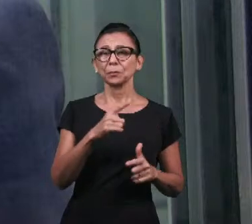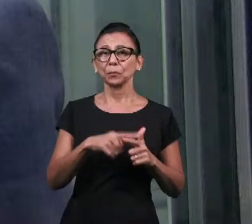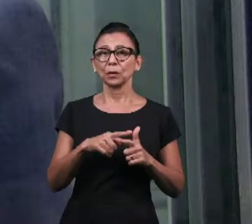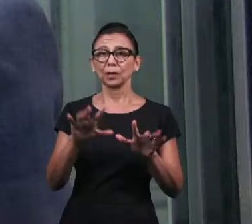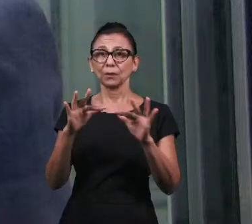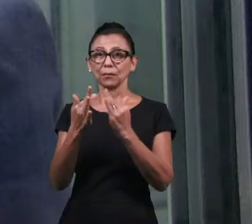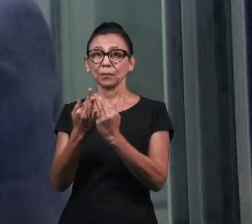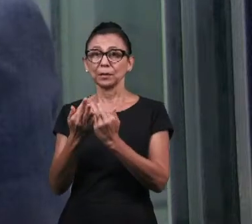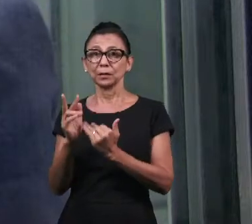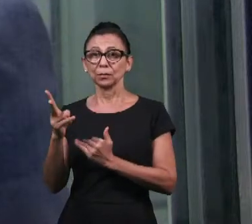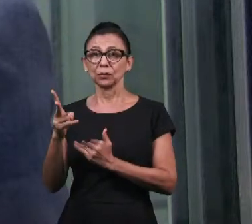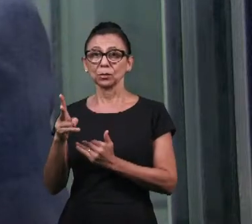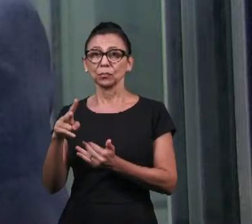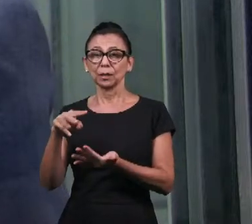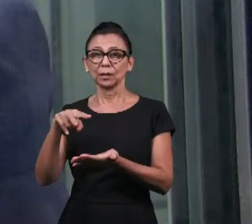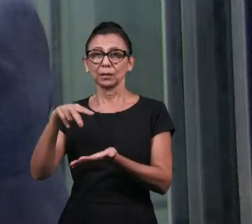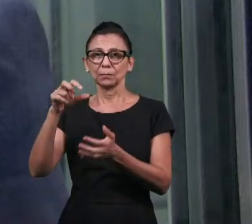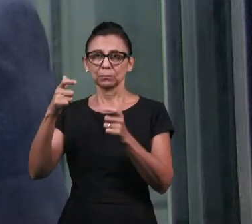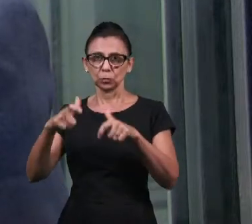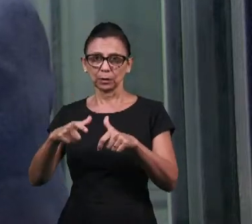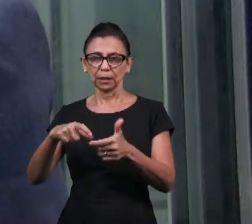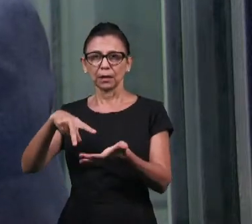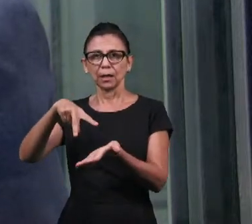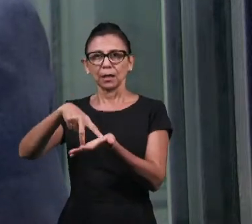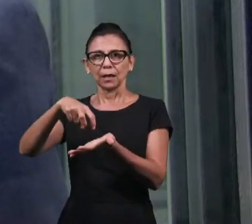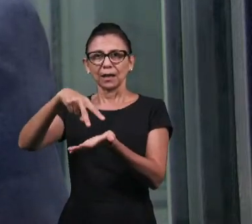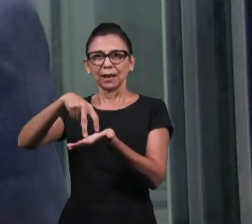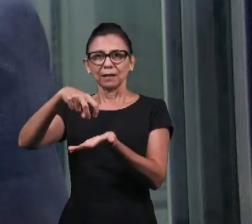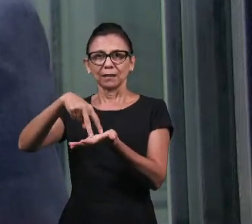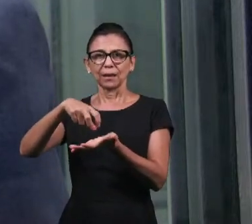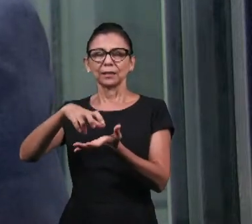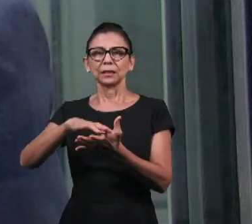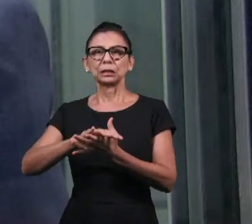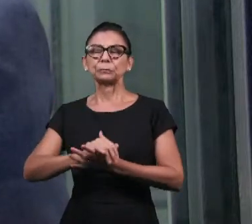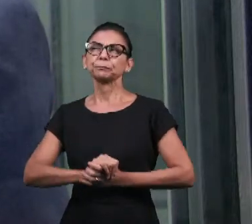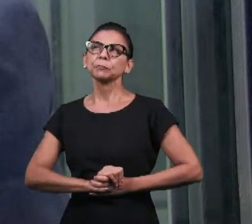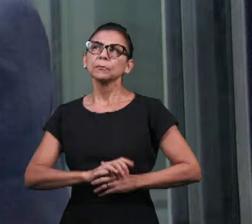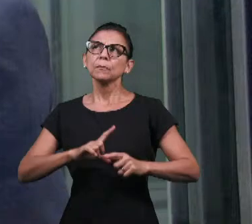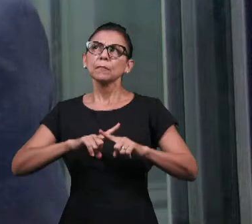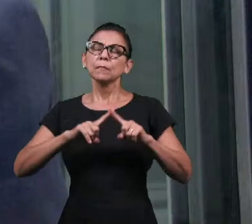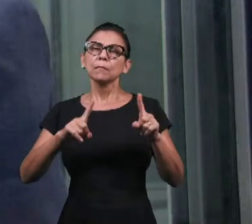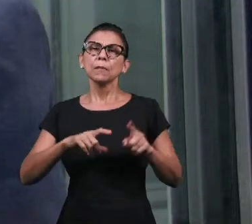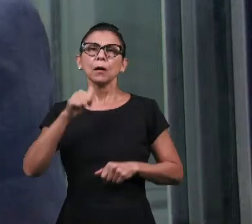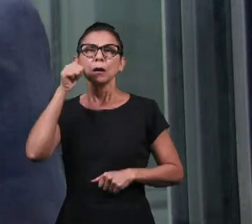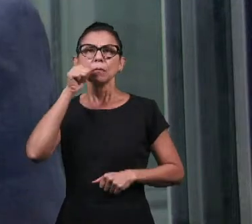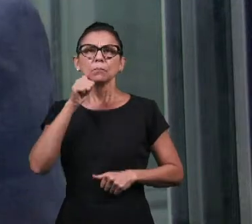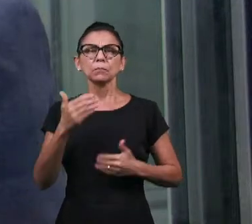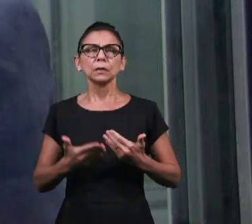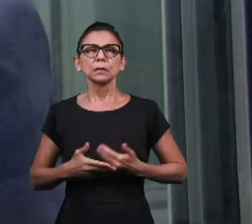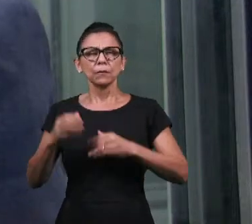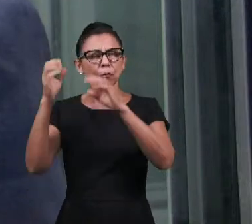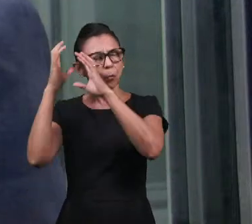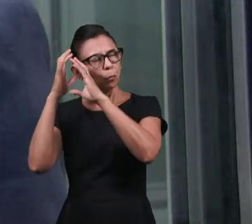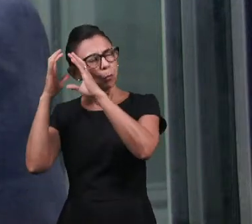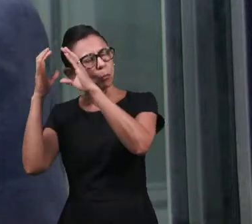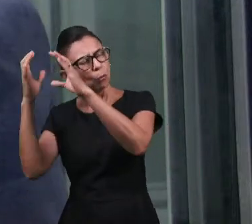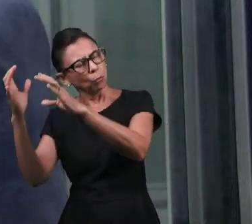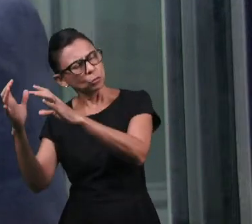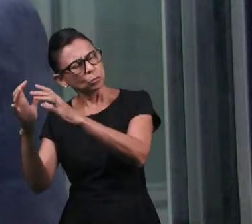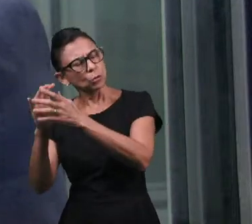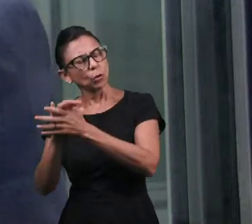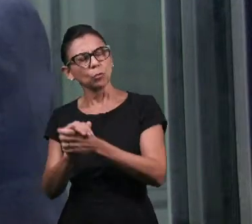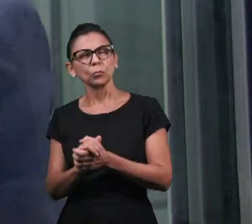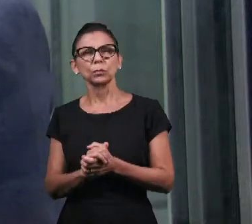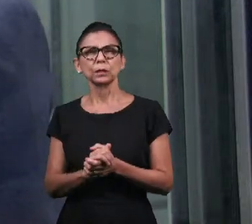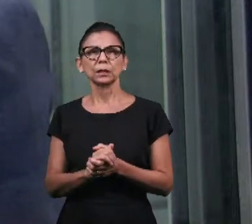uma irmã teve um sonho de que eu chegaria no quartel, me apresentaria, mas alguém diria: você não